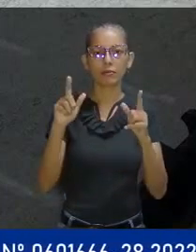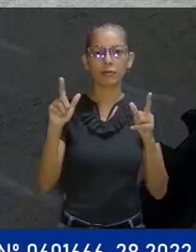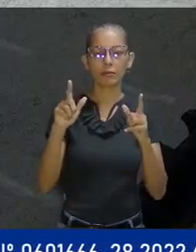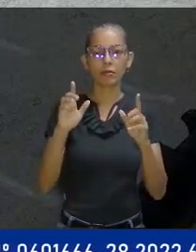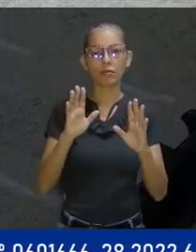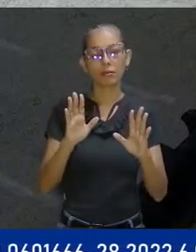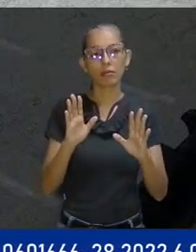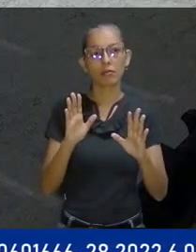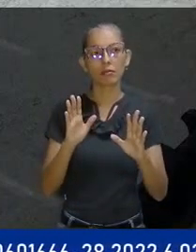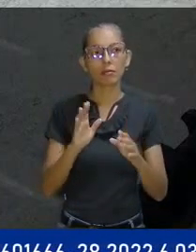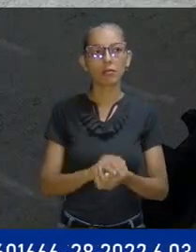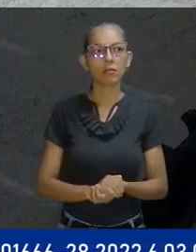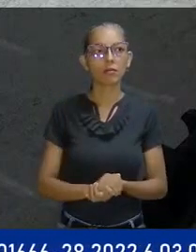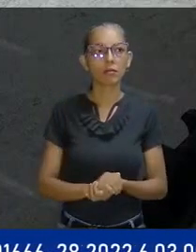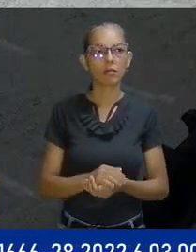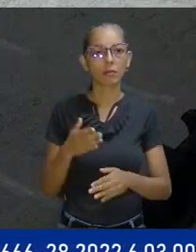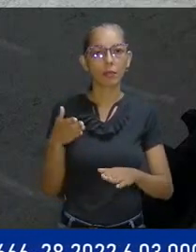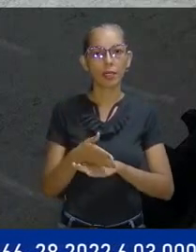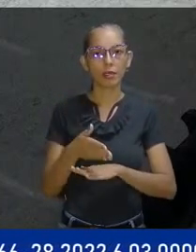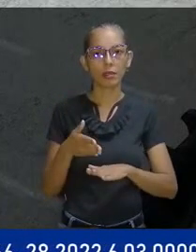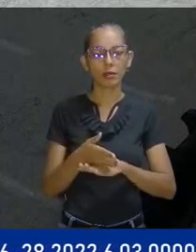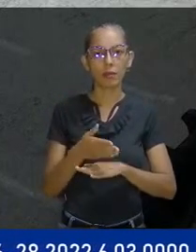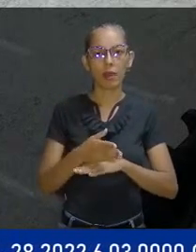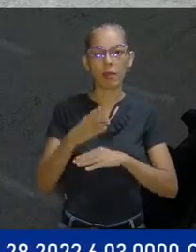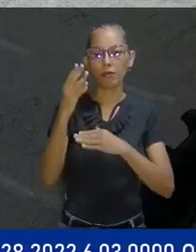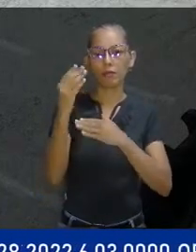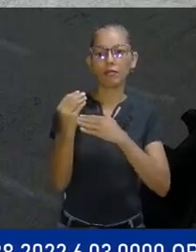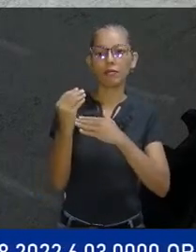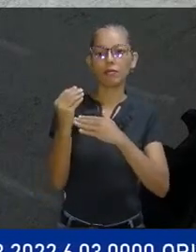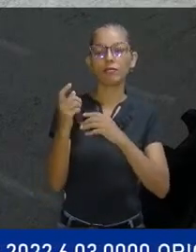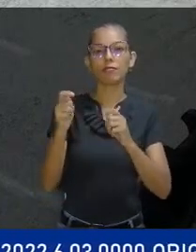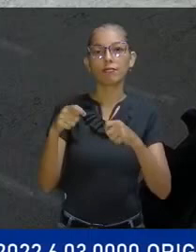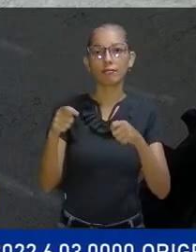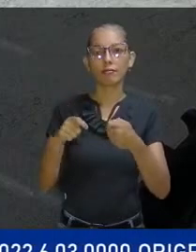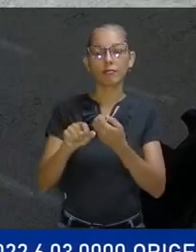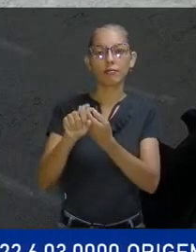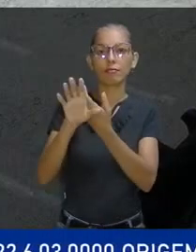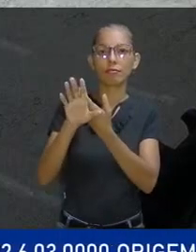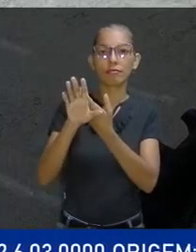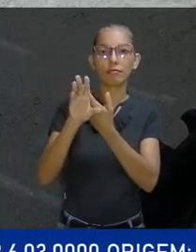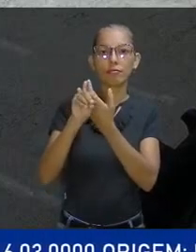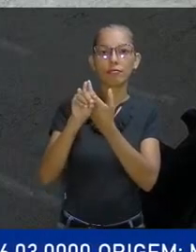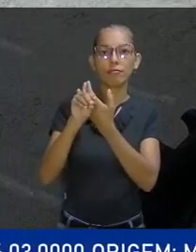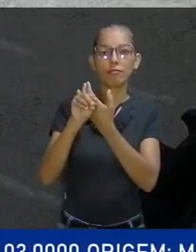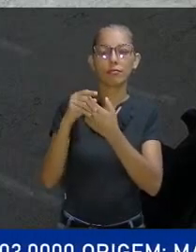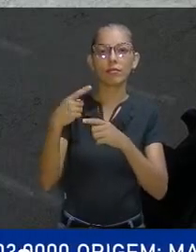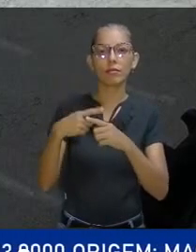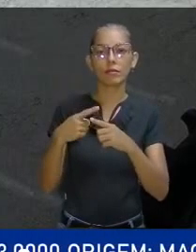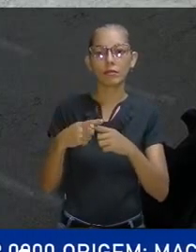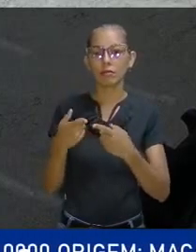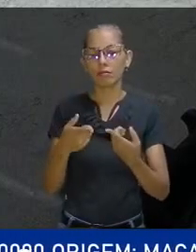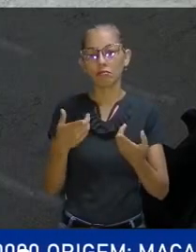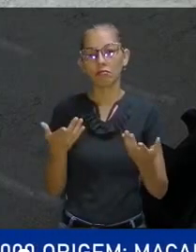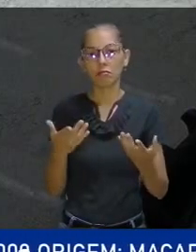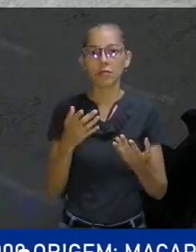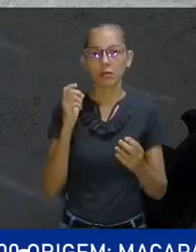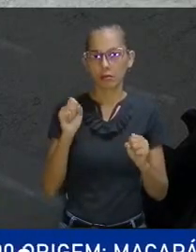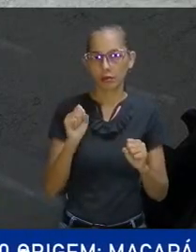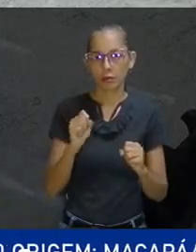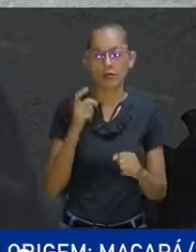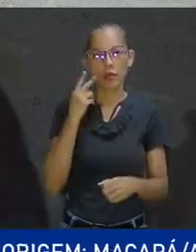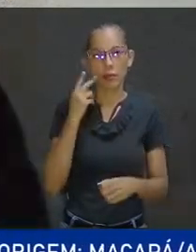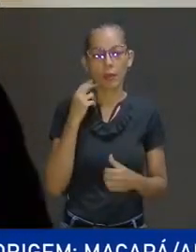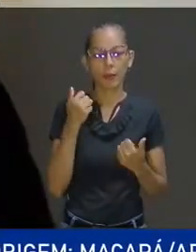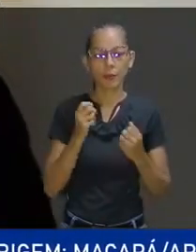poder participar sem a câmera, para não prejudicar o julgamento desse processo. Perfeito, não é óbvio, se algum